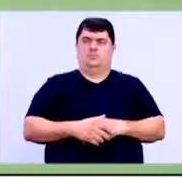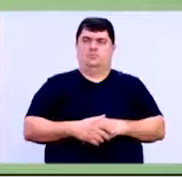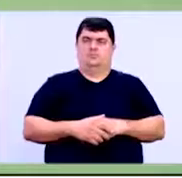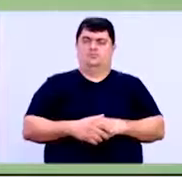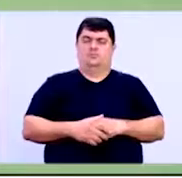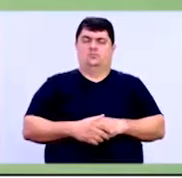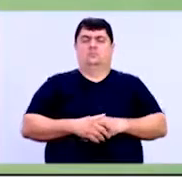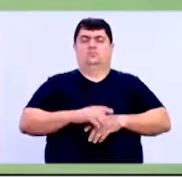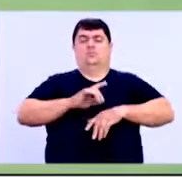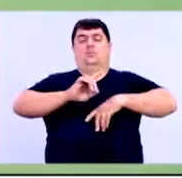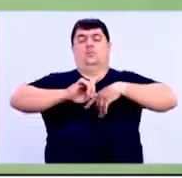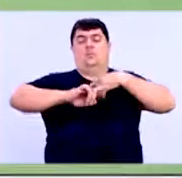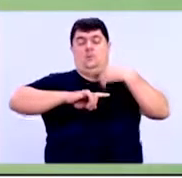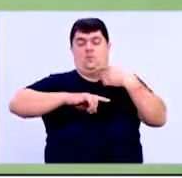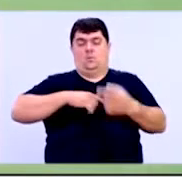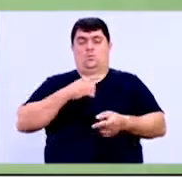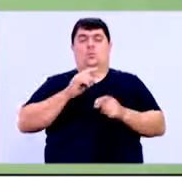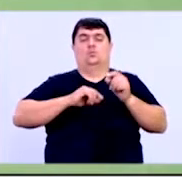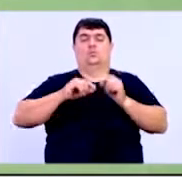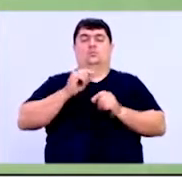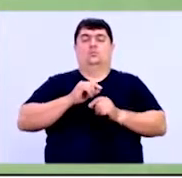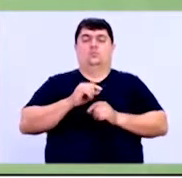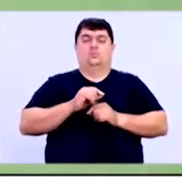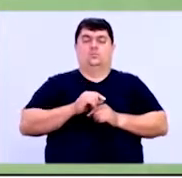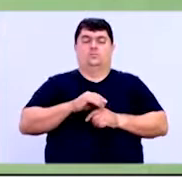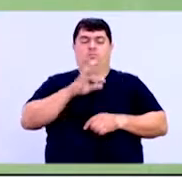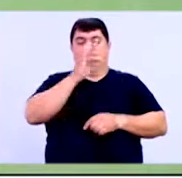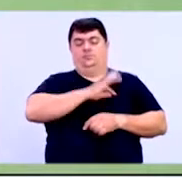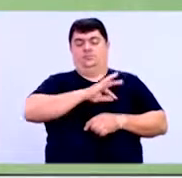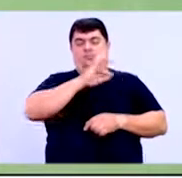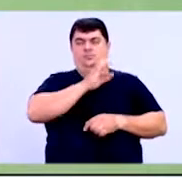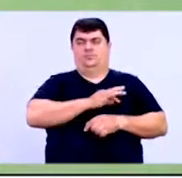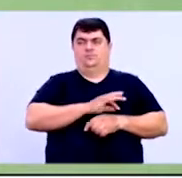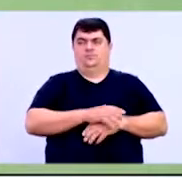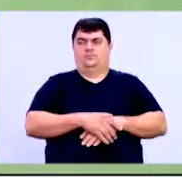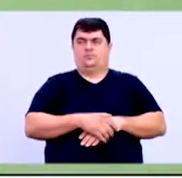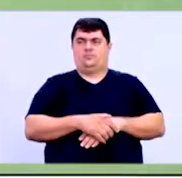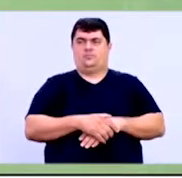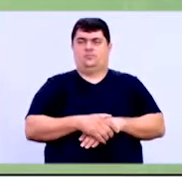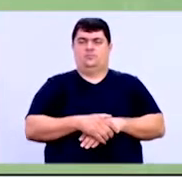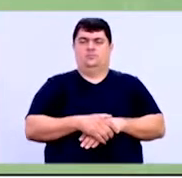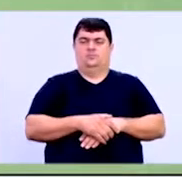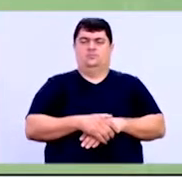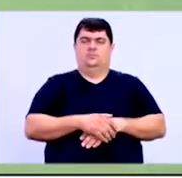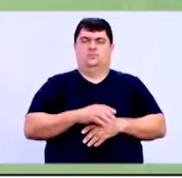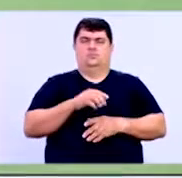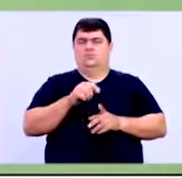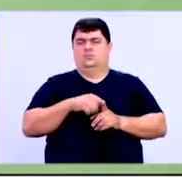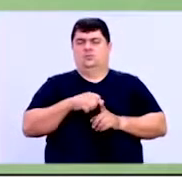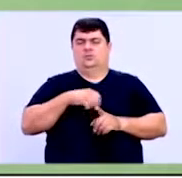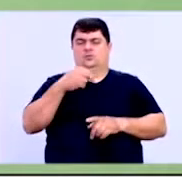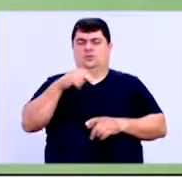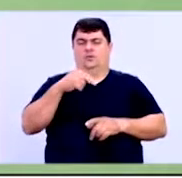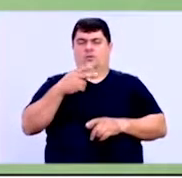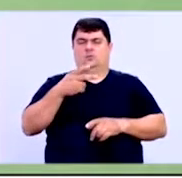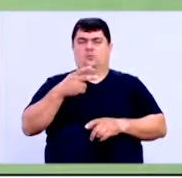Depois vem, Denise, salários do mês de novembro,